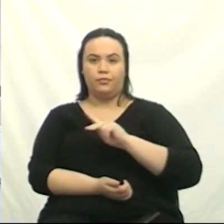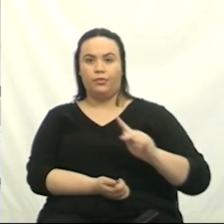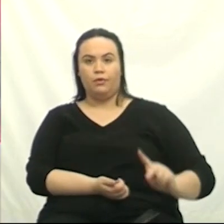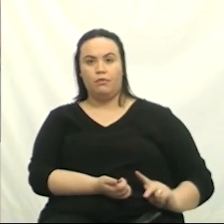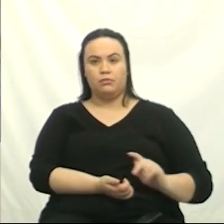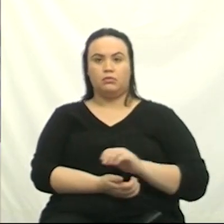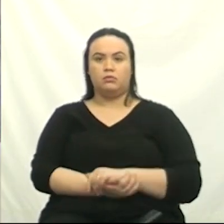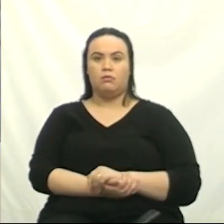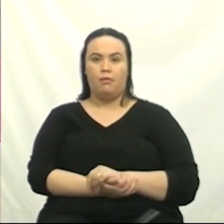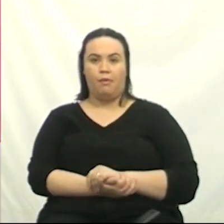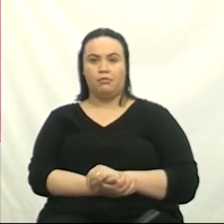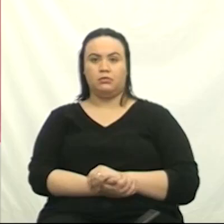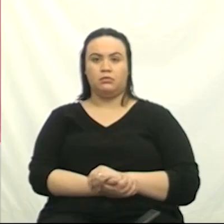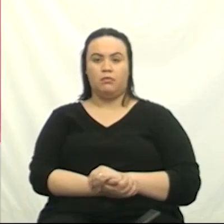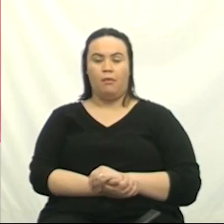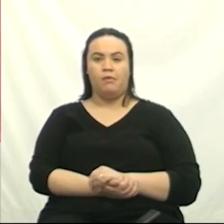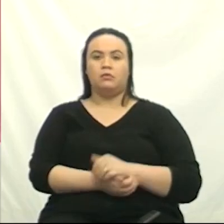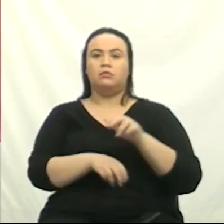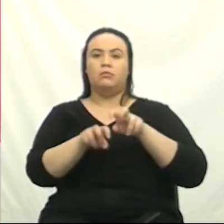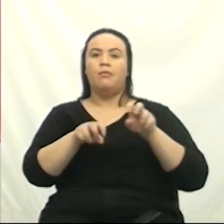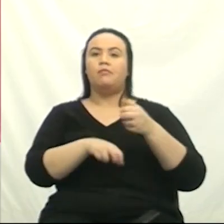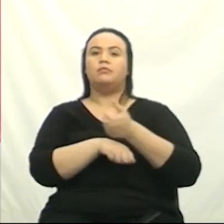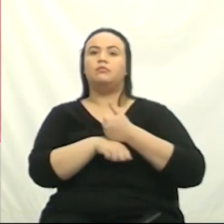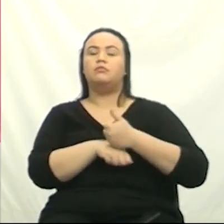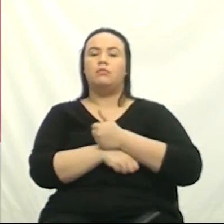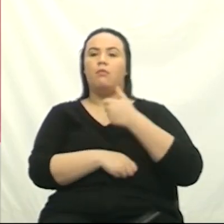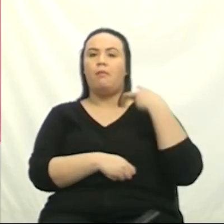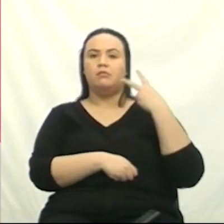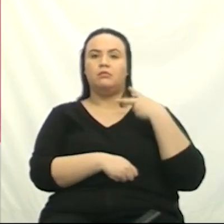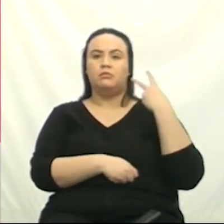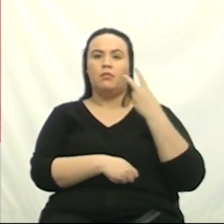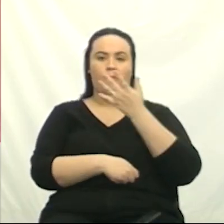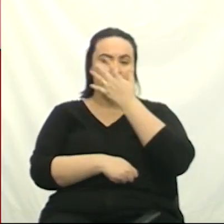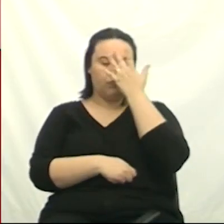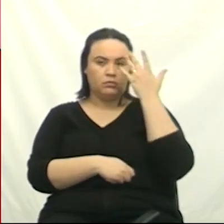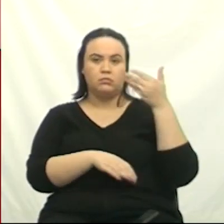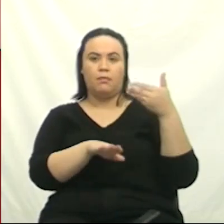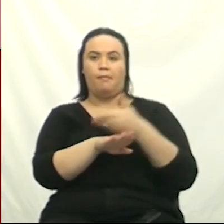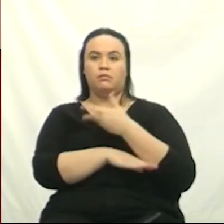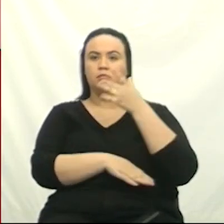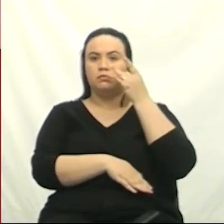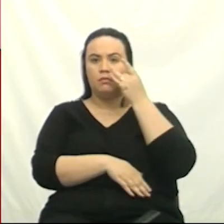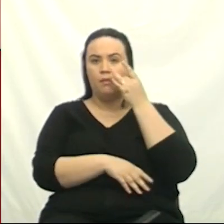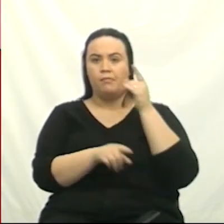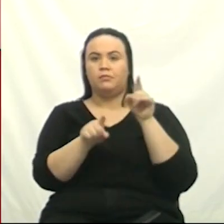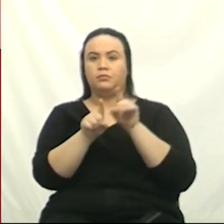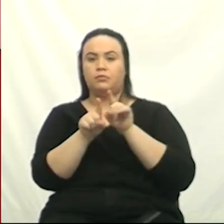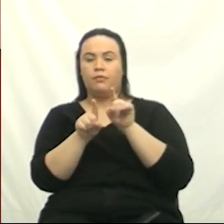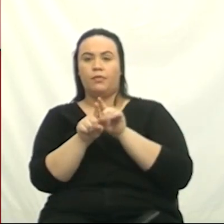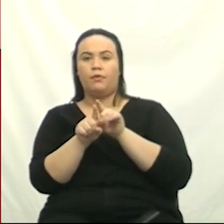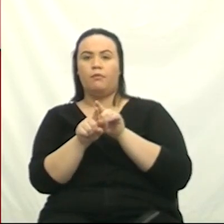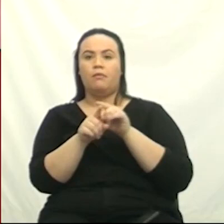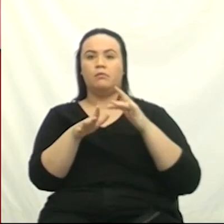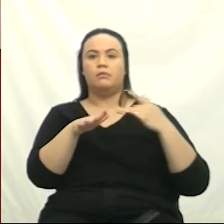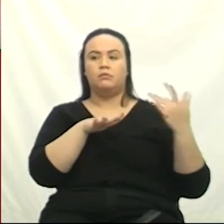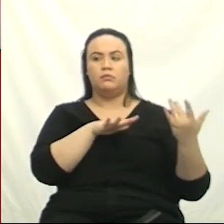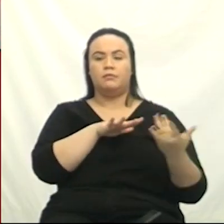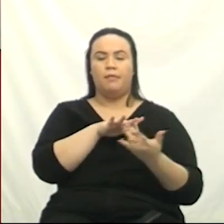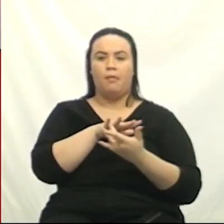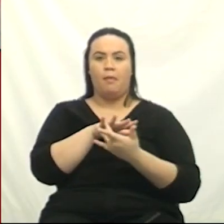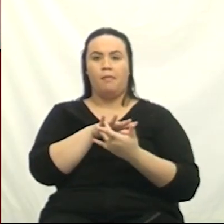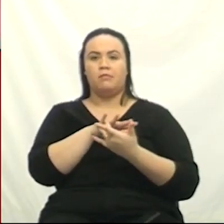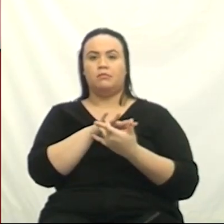demais membros da mesa senhoras vereadores vereadoras público presente pessoal que nos acompanha pelas redes sociais